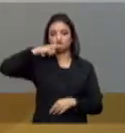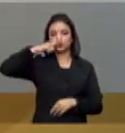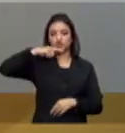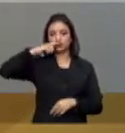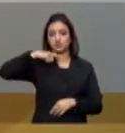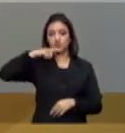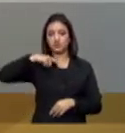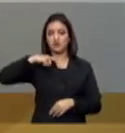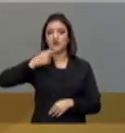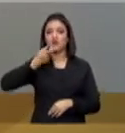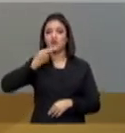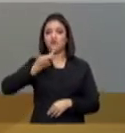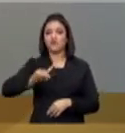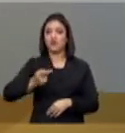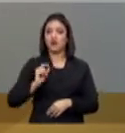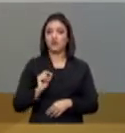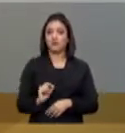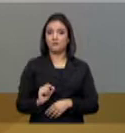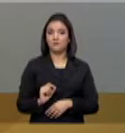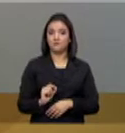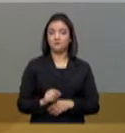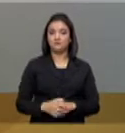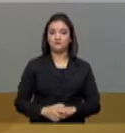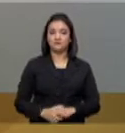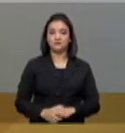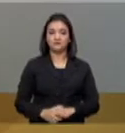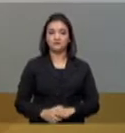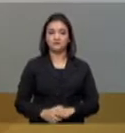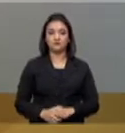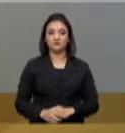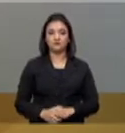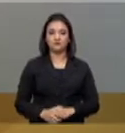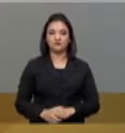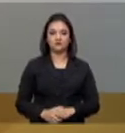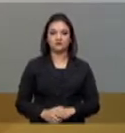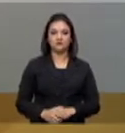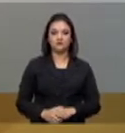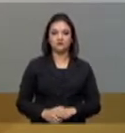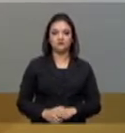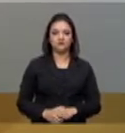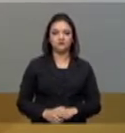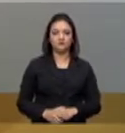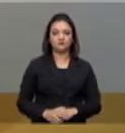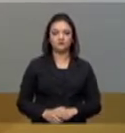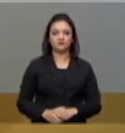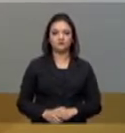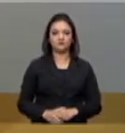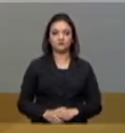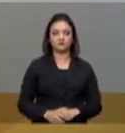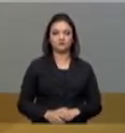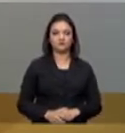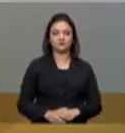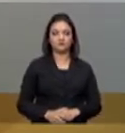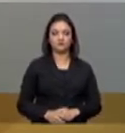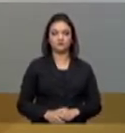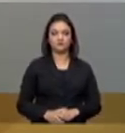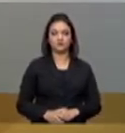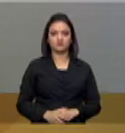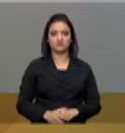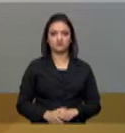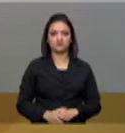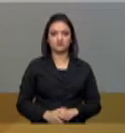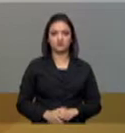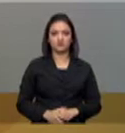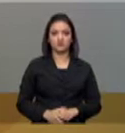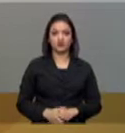Mendes chega a dizer expressamente que não estaria sugerindo, não há